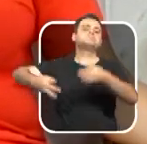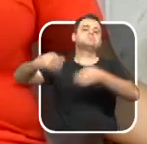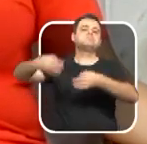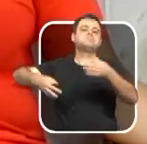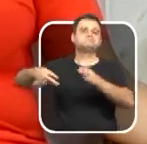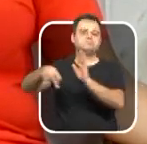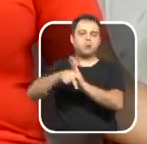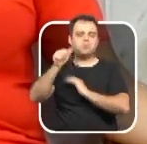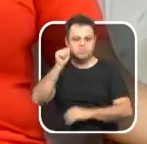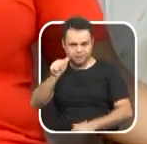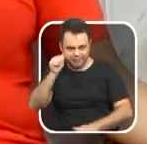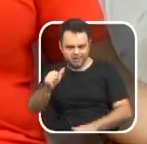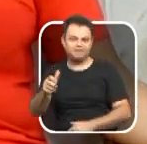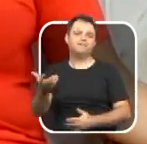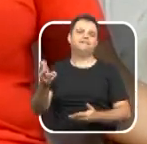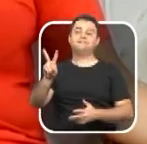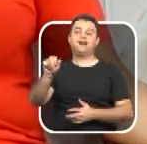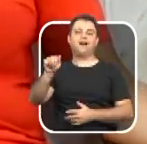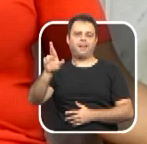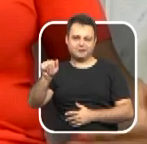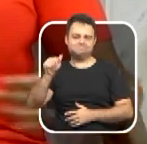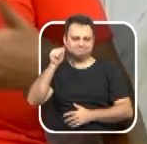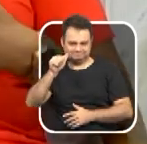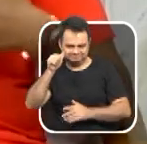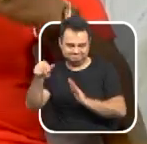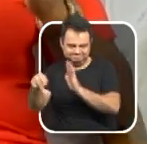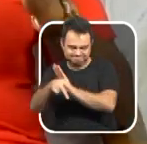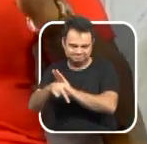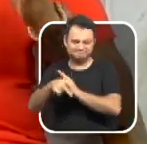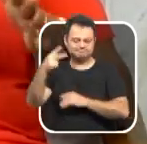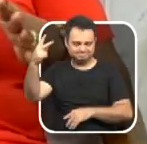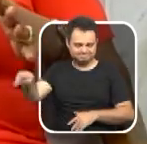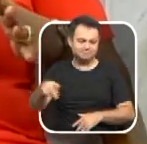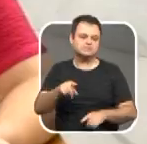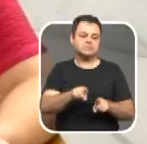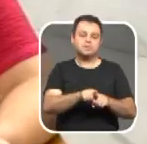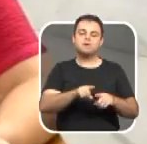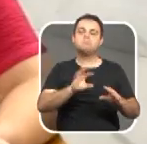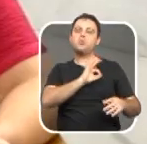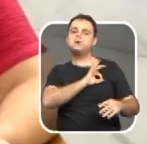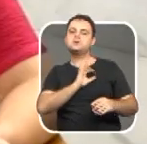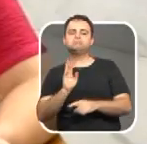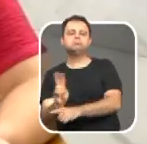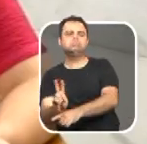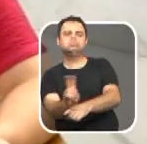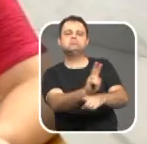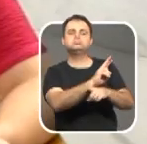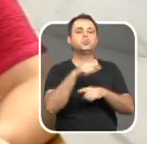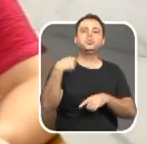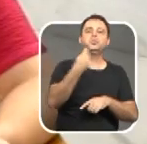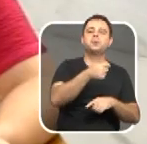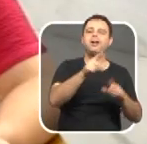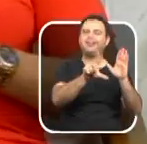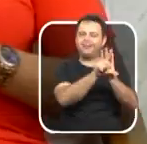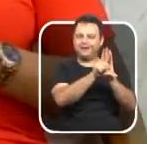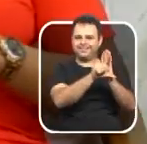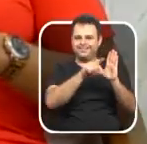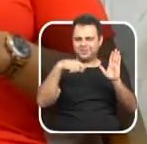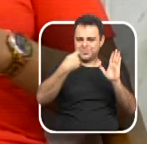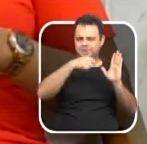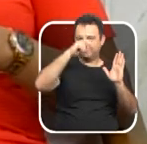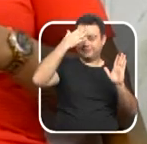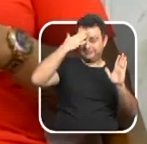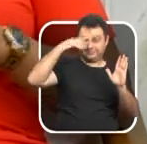é uma lei, né, da minha autoria, que está fazendo uma diferença enorme nos casos de violência doméstica aqui em Rio Preto,